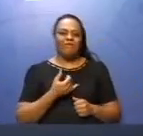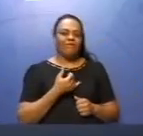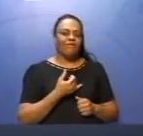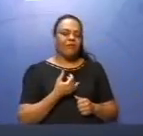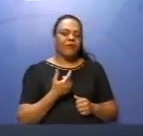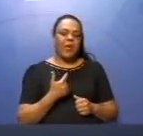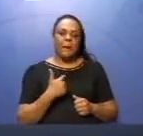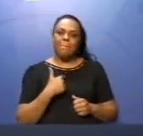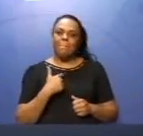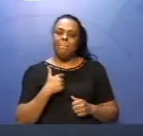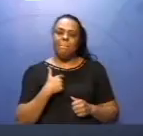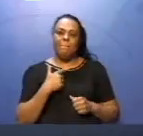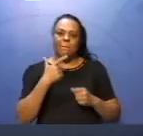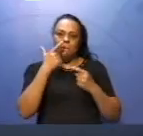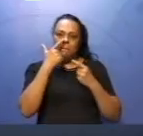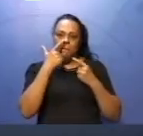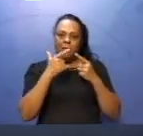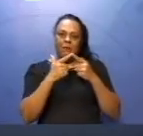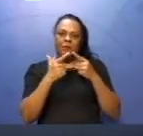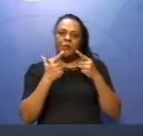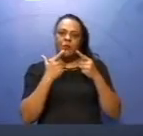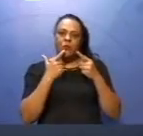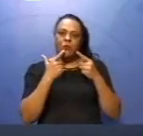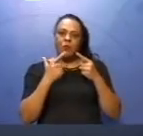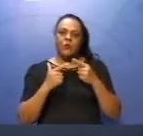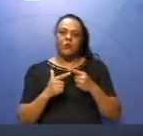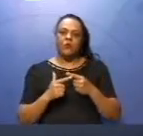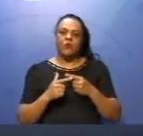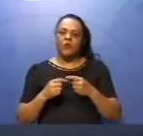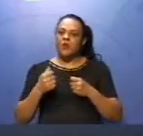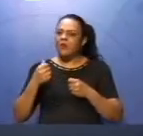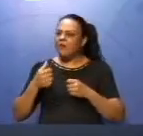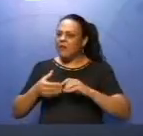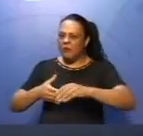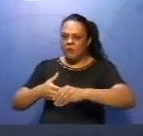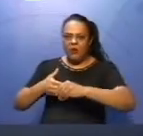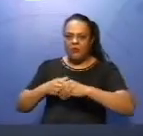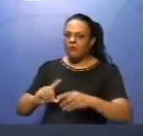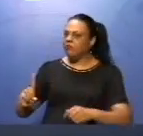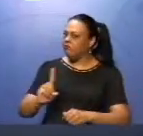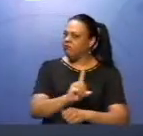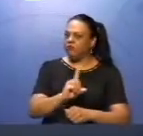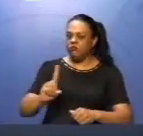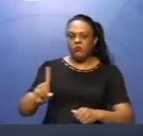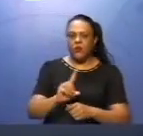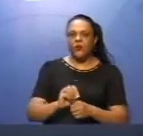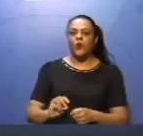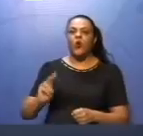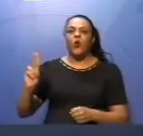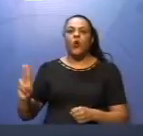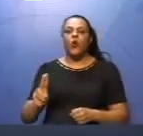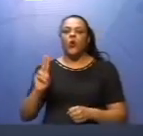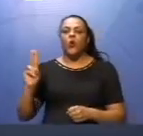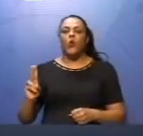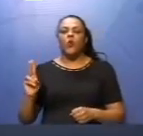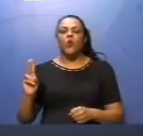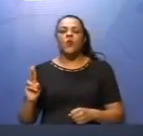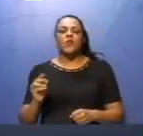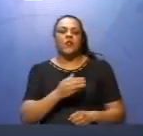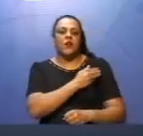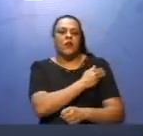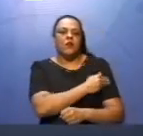com o rosto, o nariz, a boca, evite apertos de mão. Use o detergente e o álcool para fazer